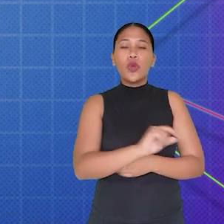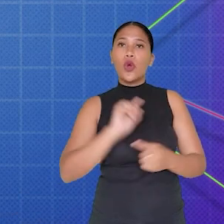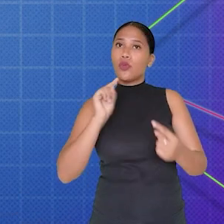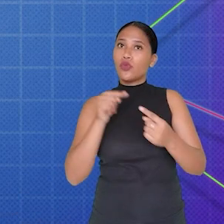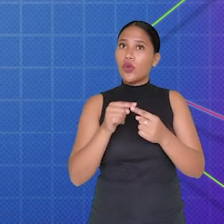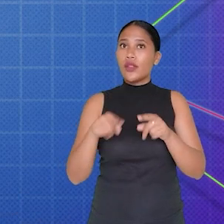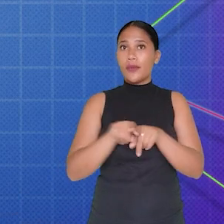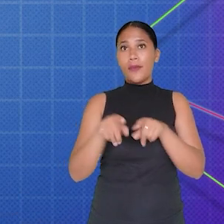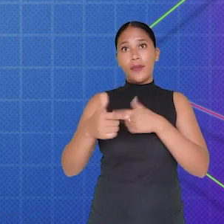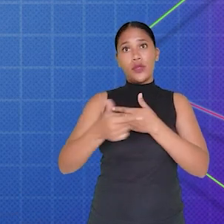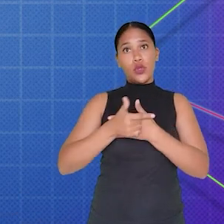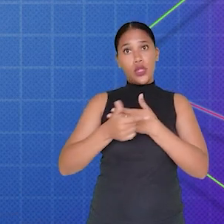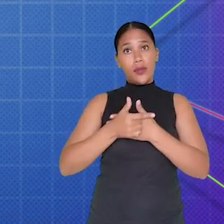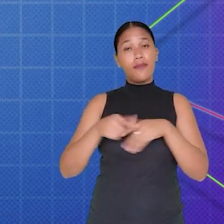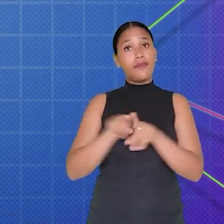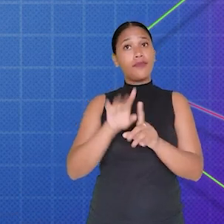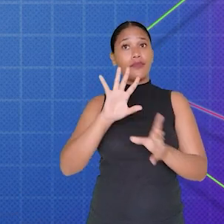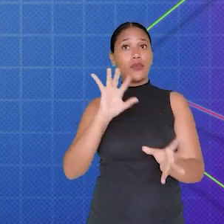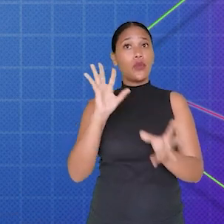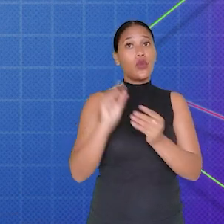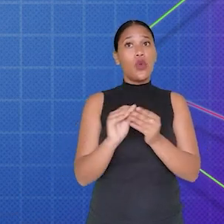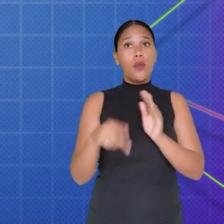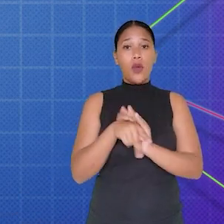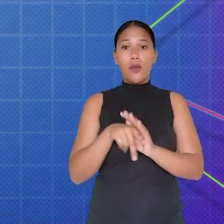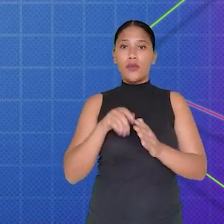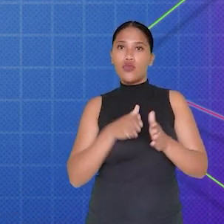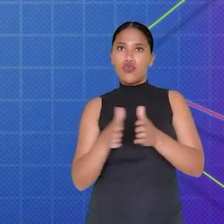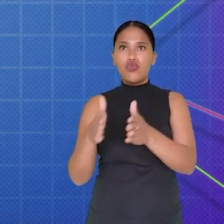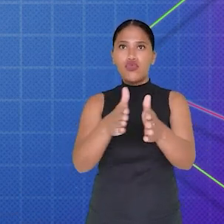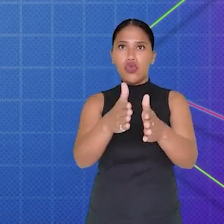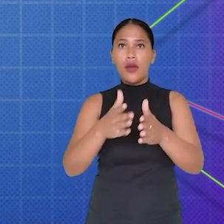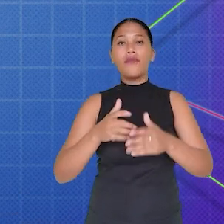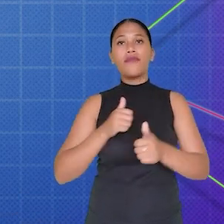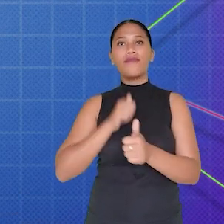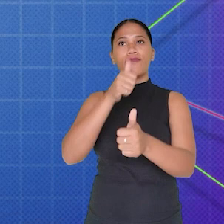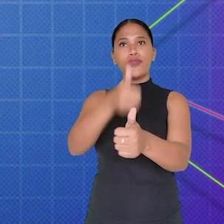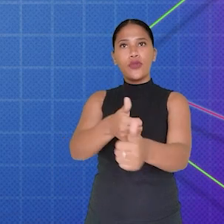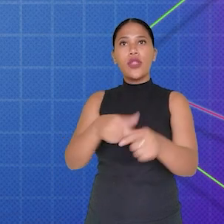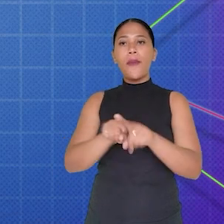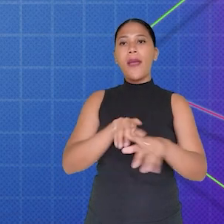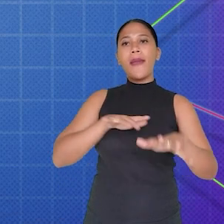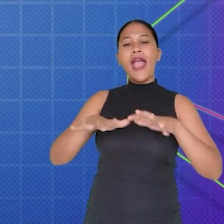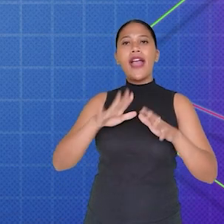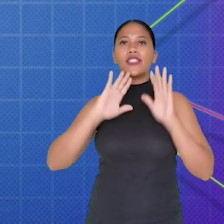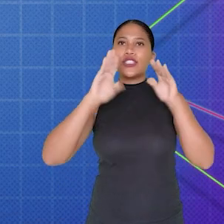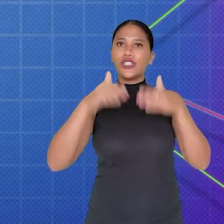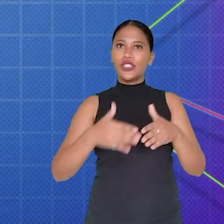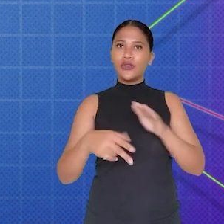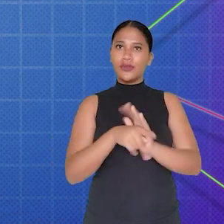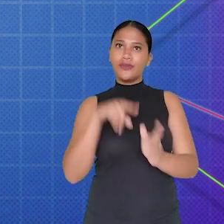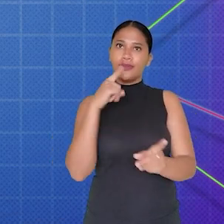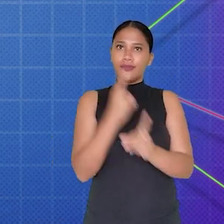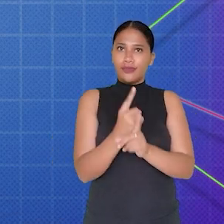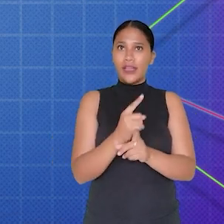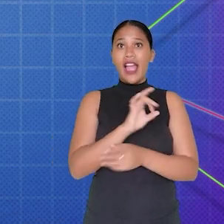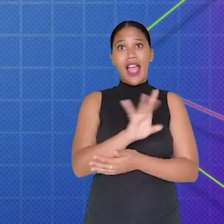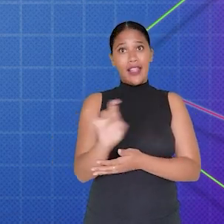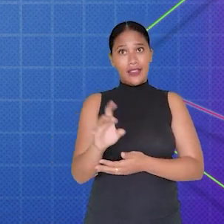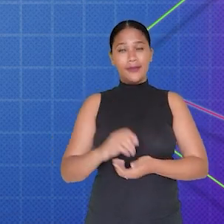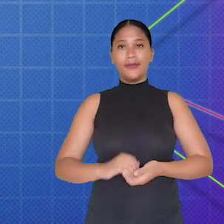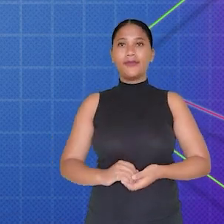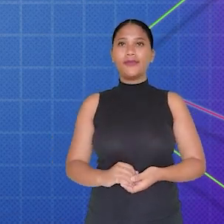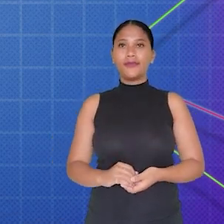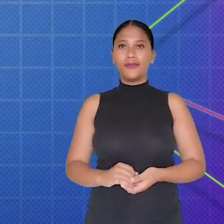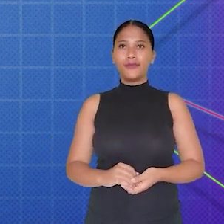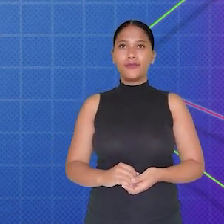áreas, missões e personagens, além de definir o percurso a ser seguido pelo jogador e as mecânicas específicas que serão